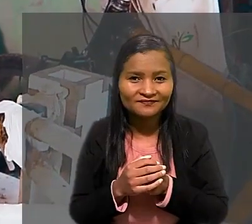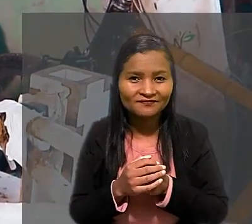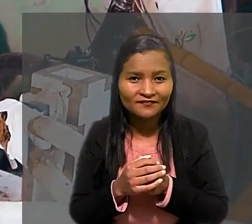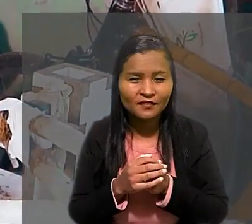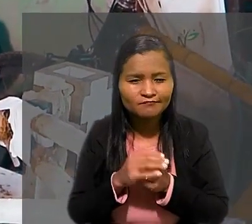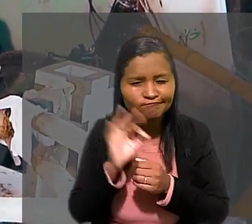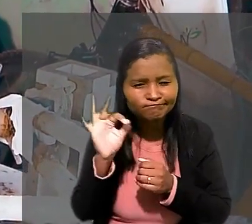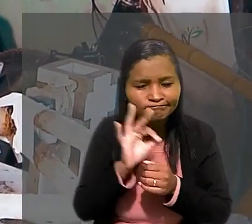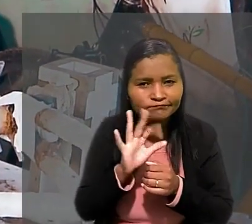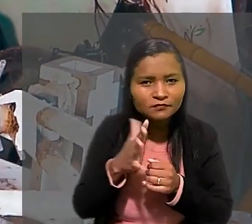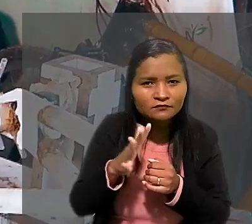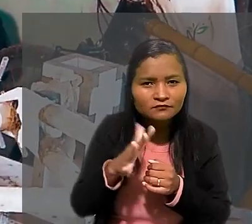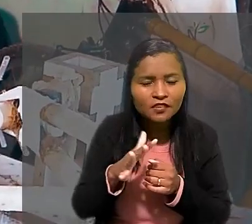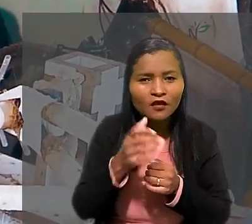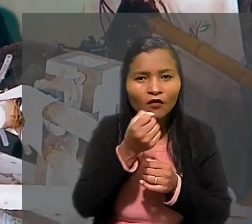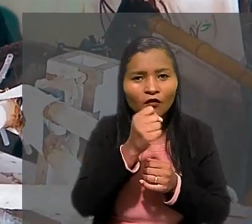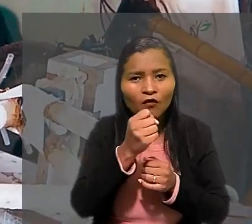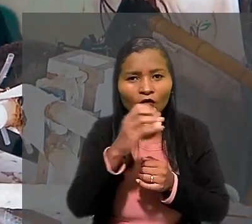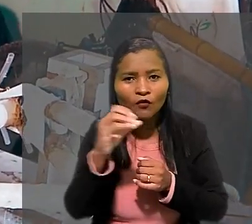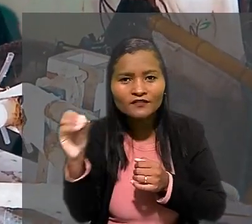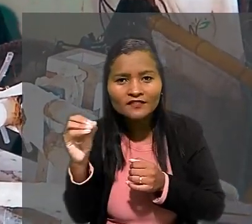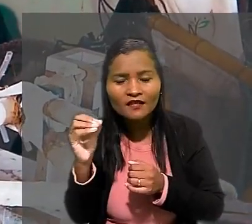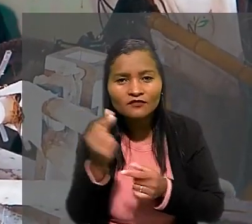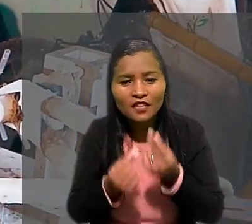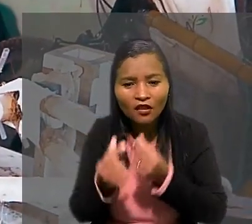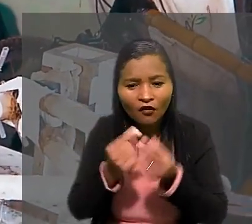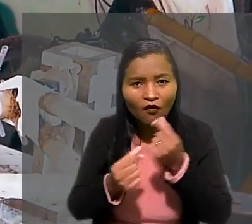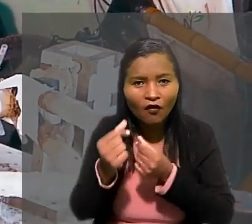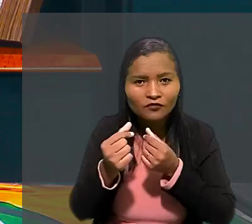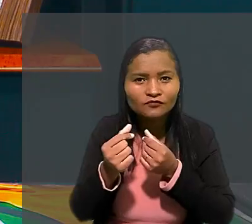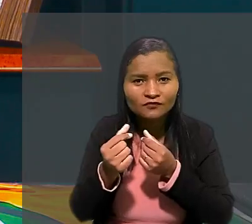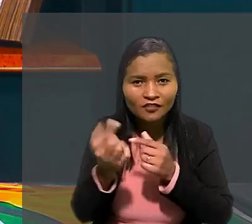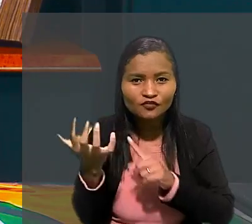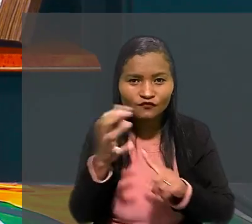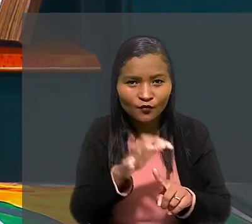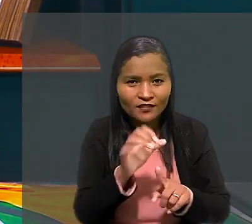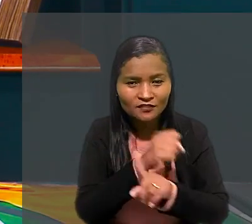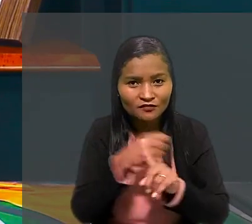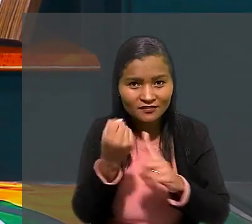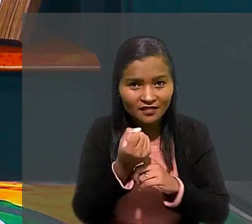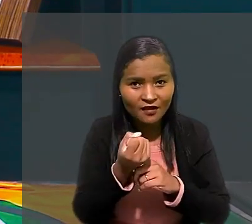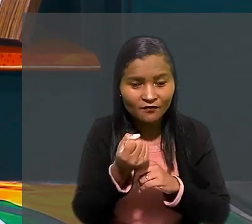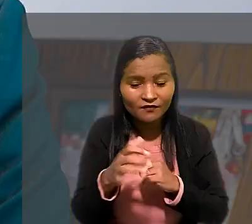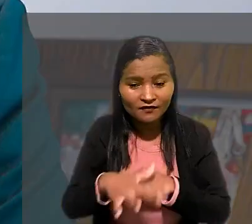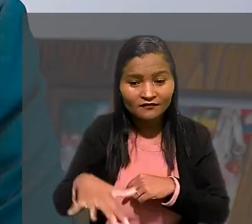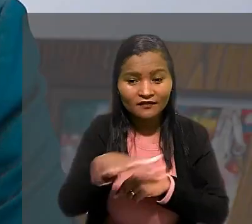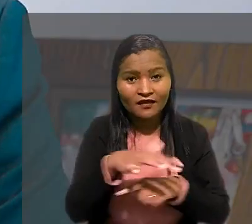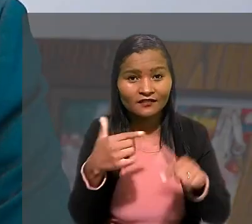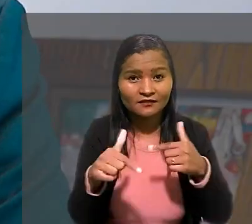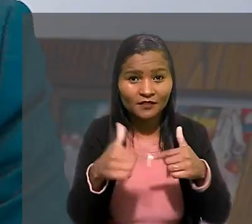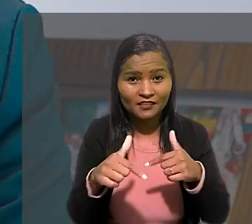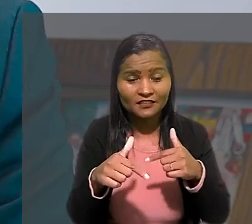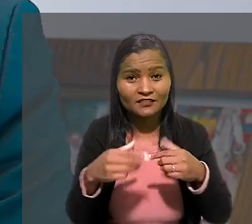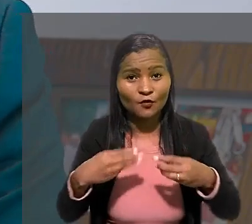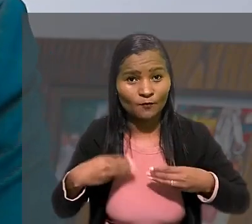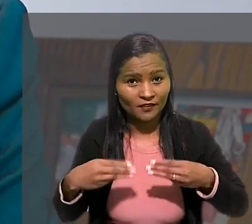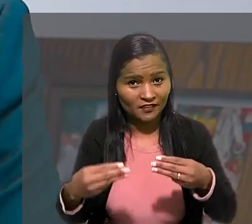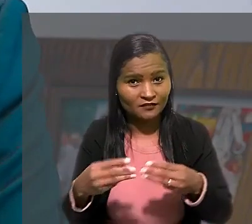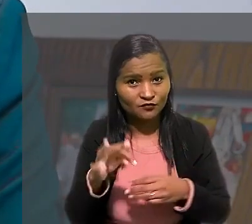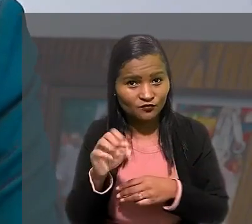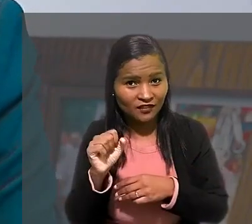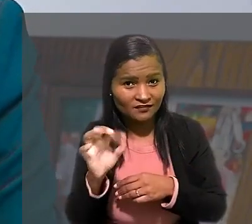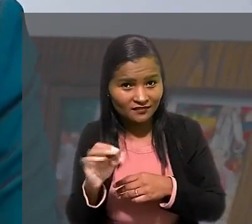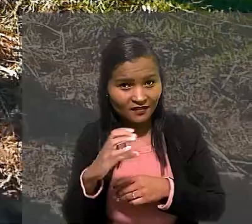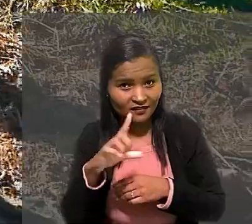Estima-se que há no Brasil 800 negócios de impacto social. No âmbito trabalhista, o ministro do TST, Cláudio